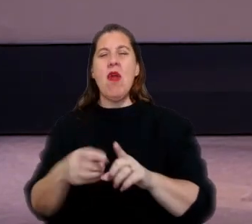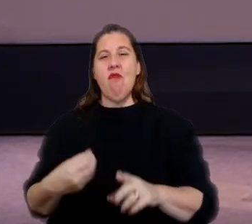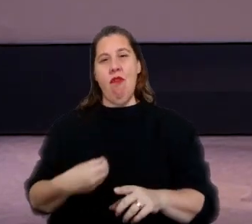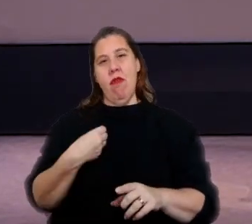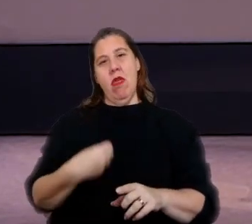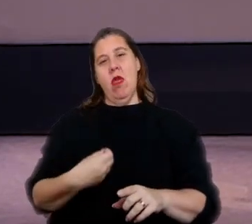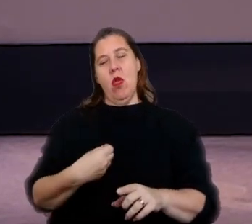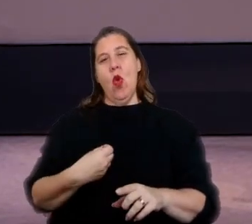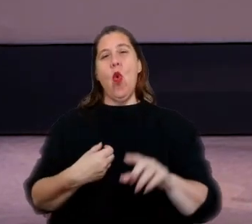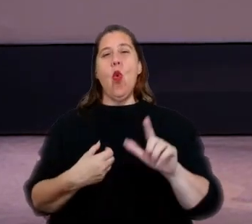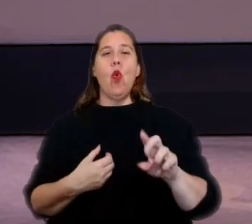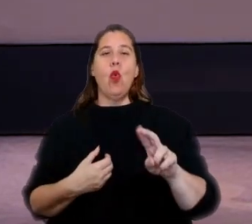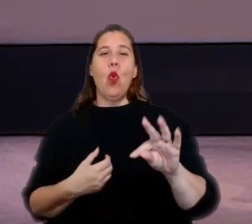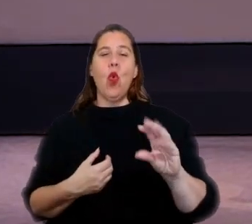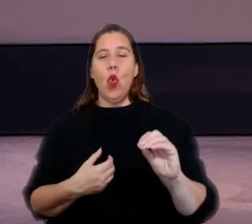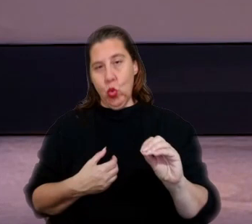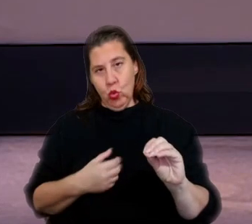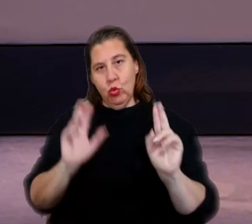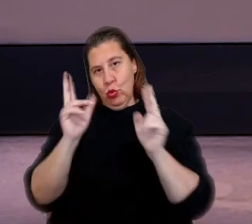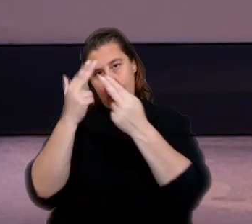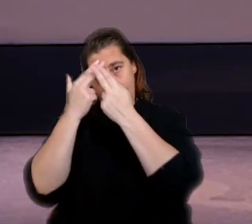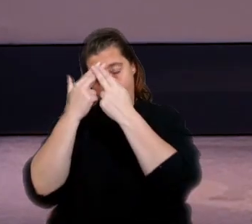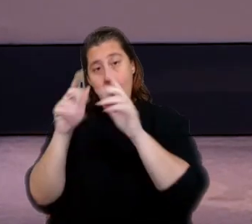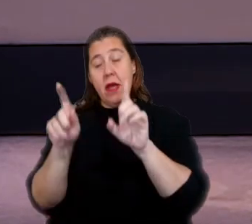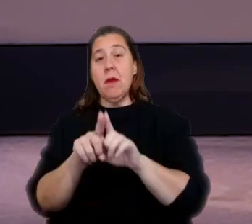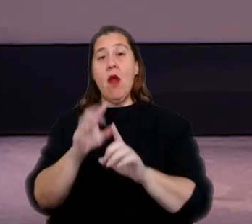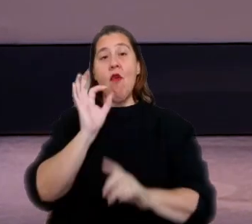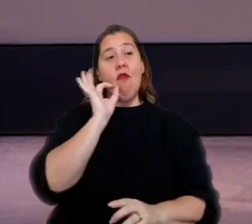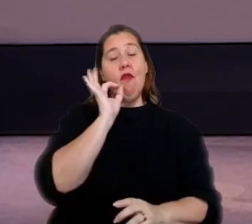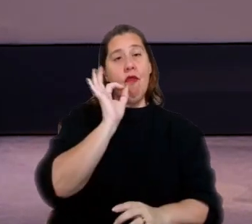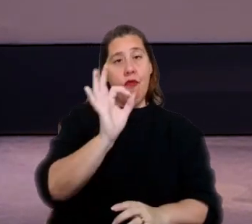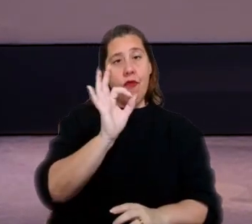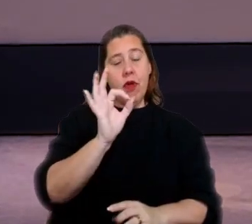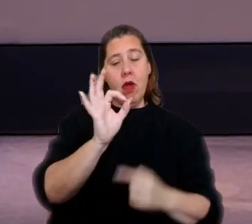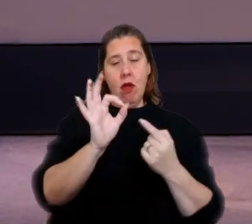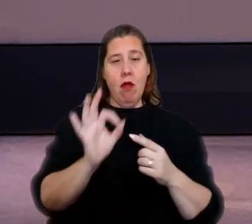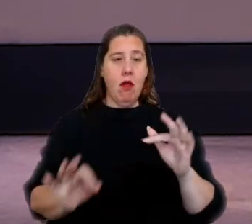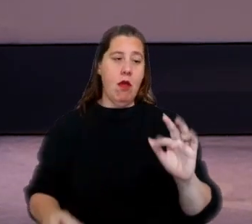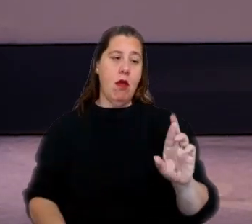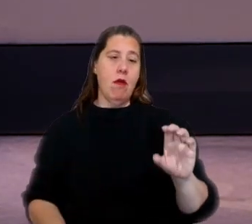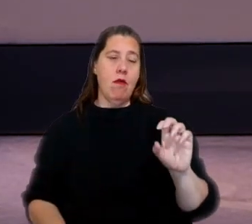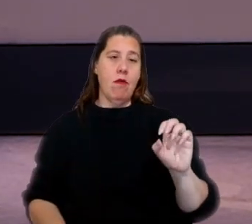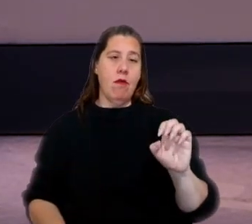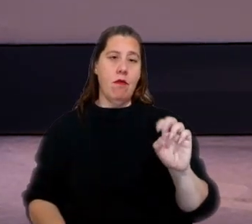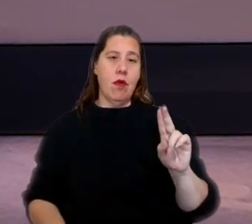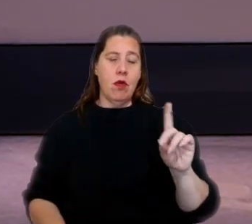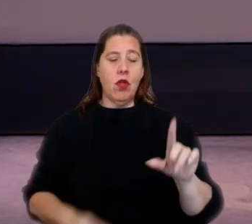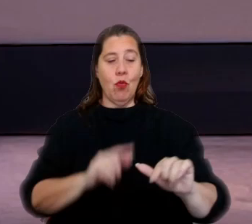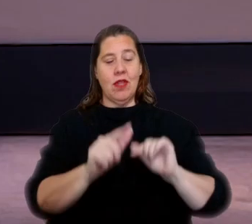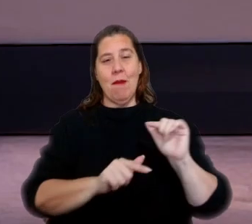um luto também, né, do trauma. E eu acho importante também falar que o Freud não fala luto, ele